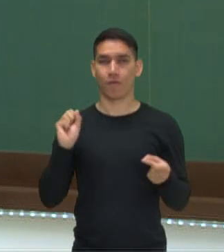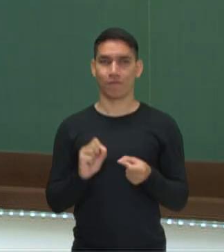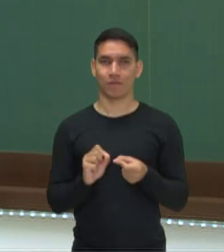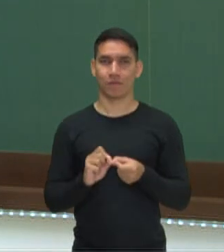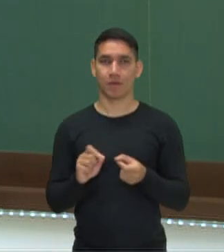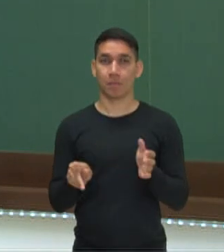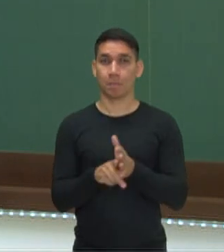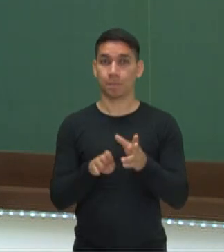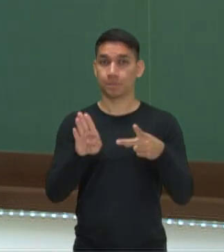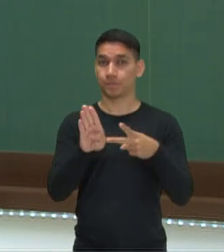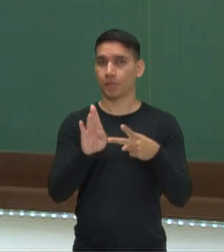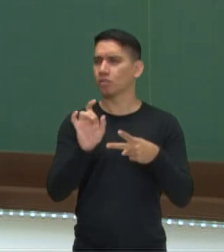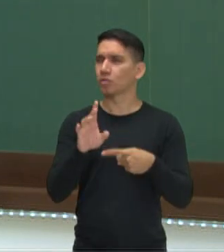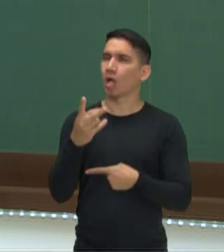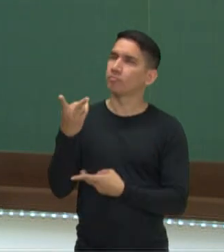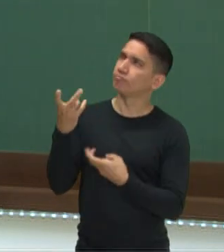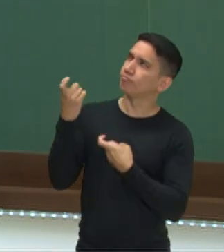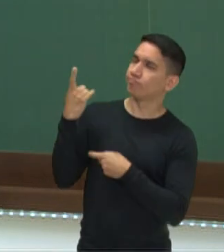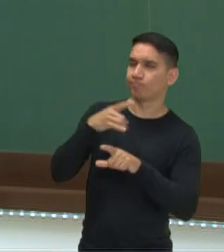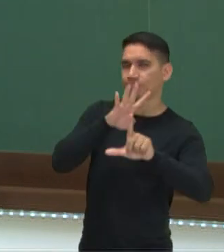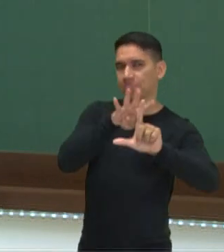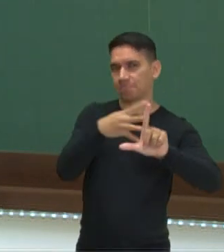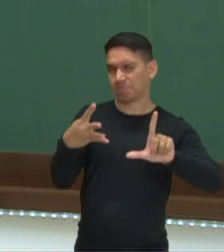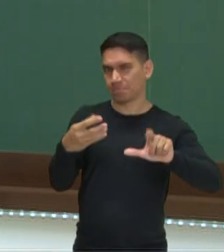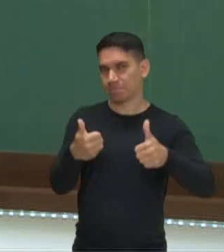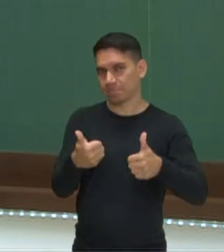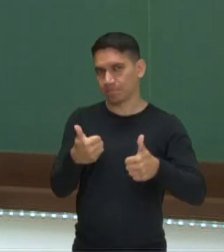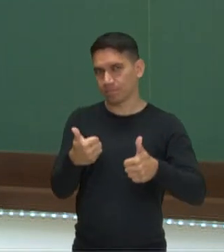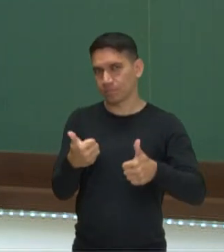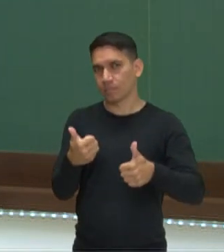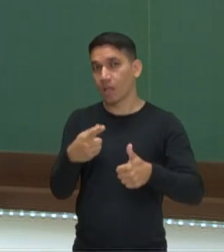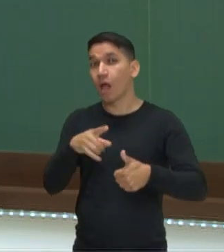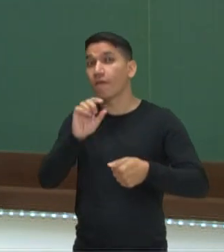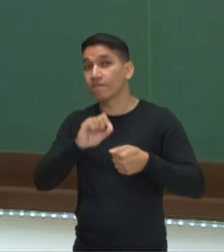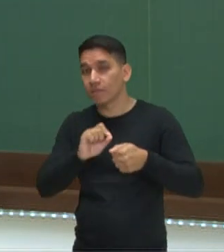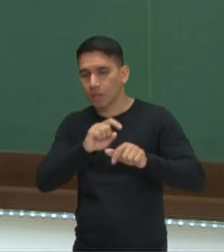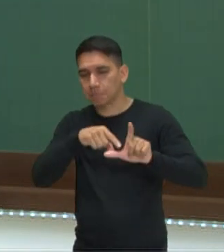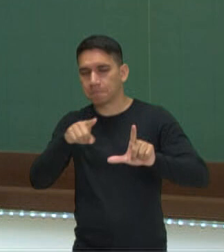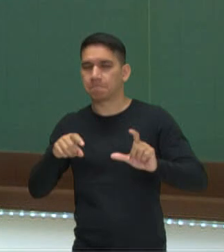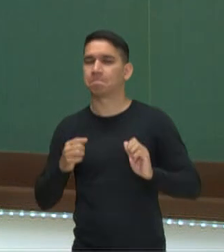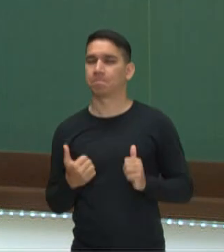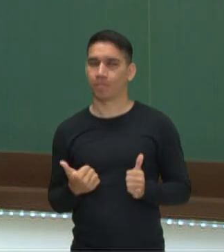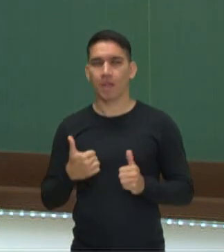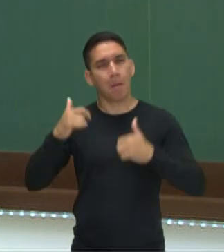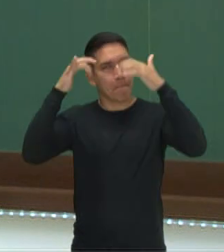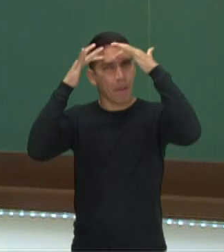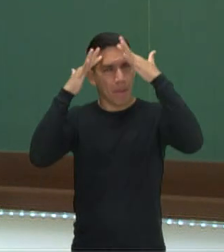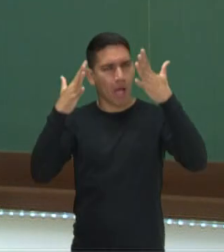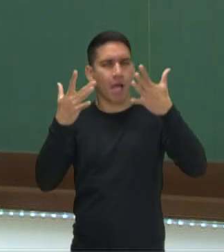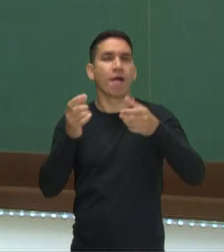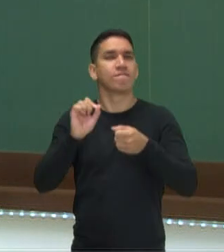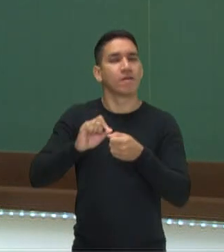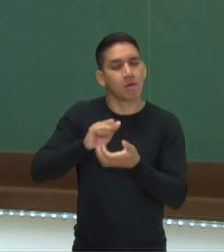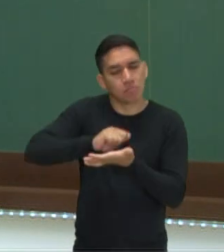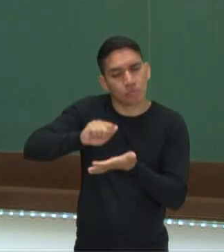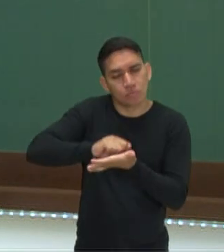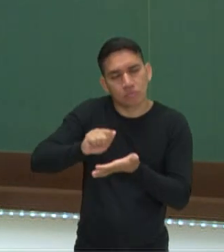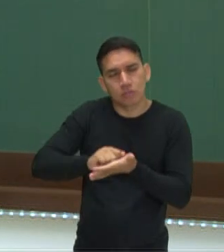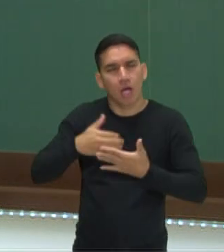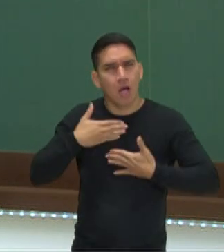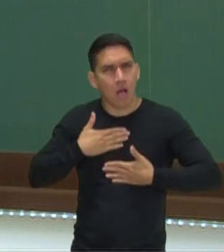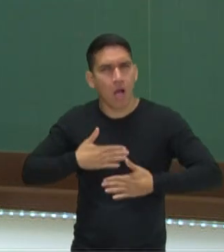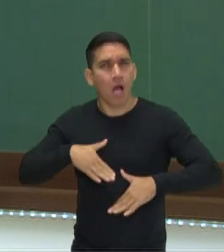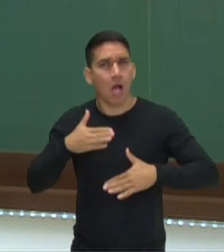questão B, apenas olhando para essa tabela, tá bom? E construir o gráfico, claro. Pensem um pouquinho, façam no caderno, façam com